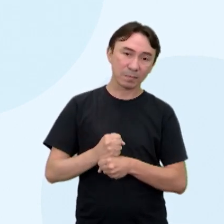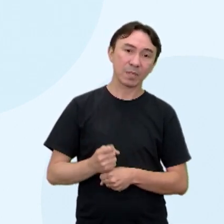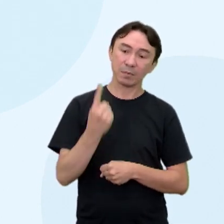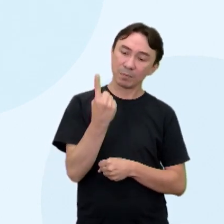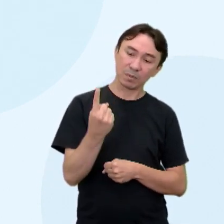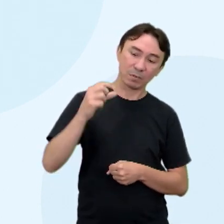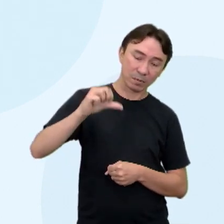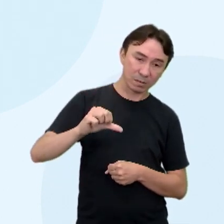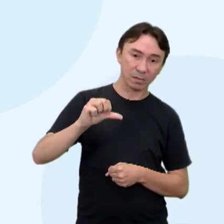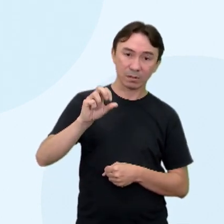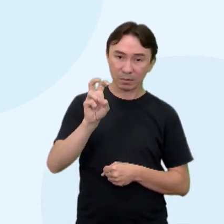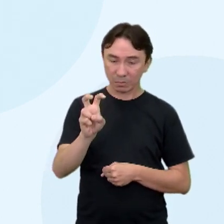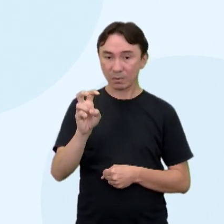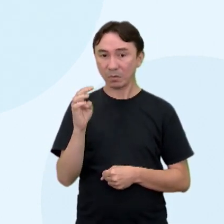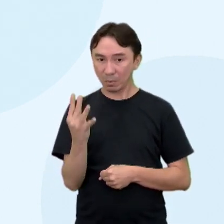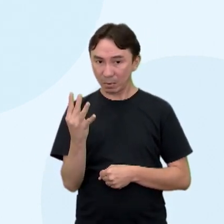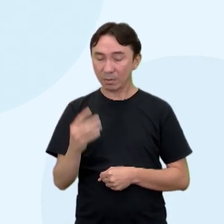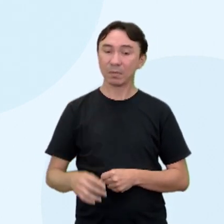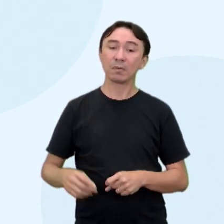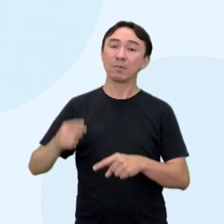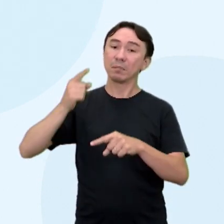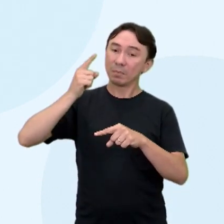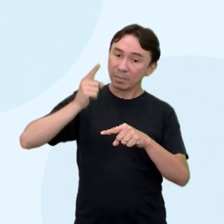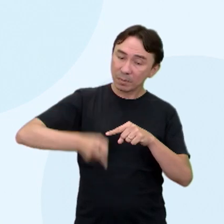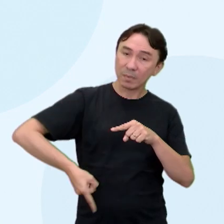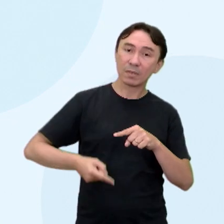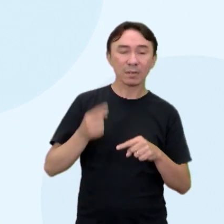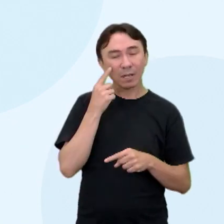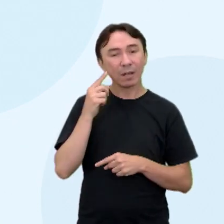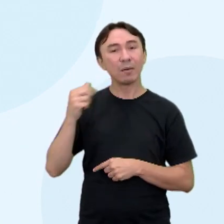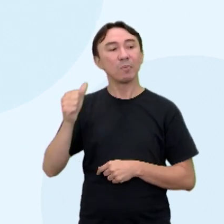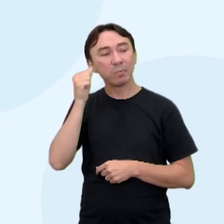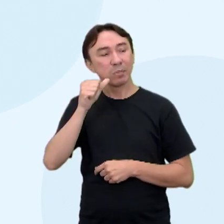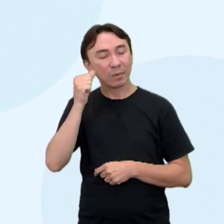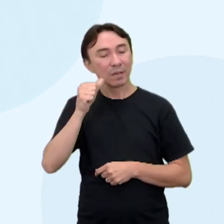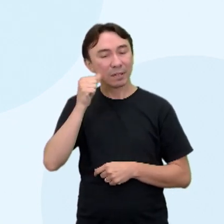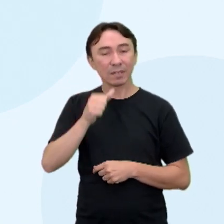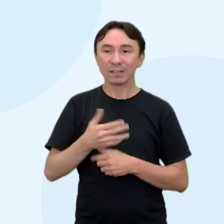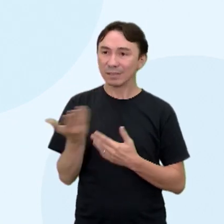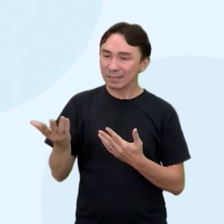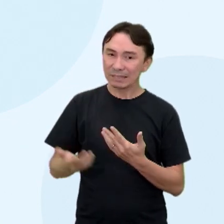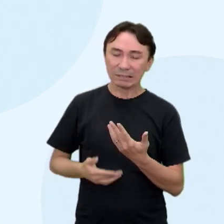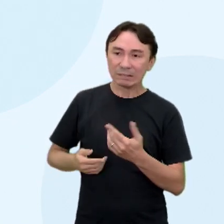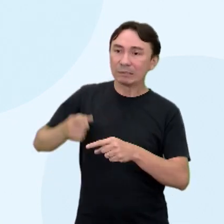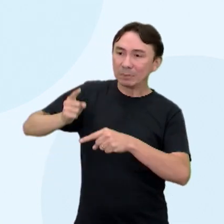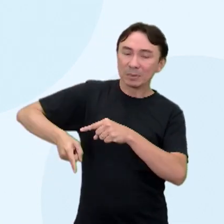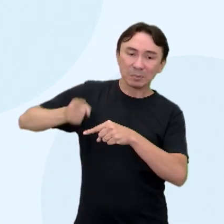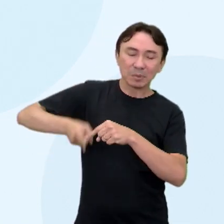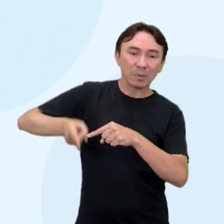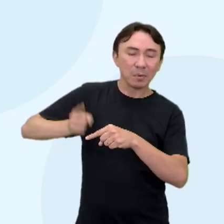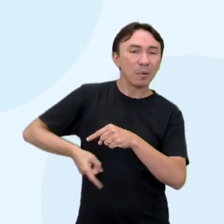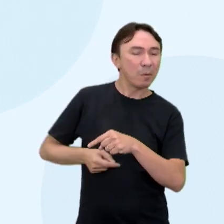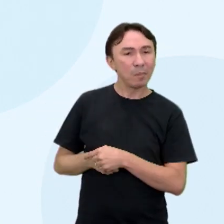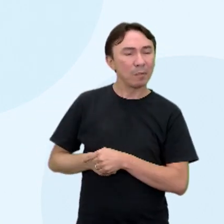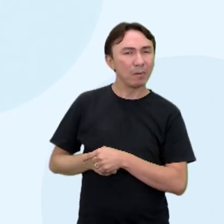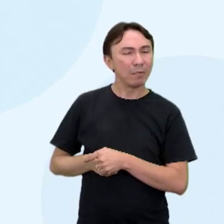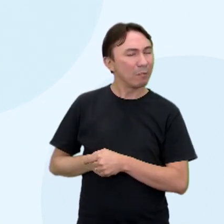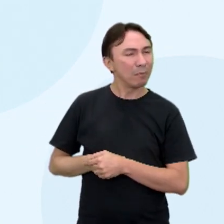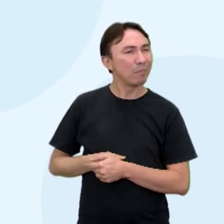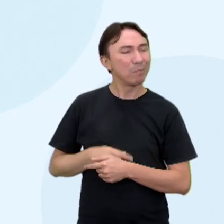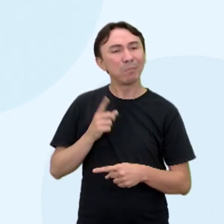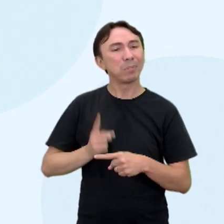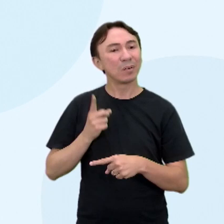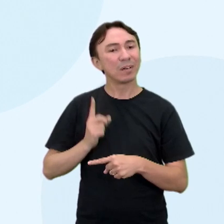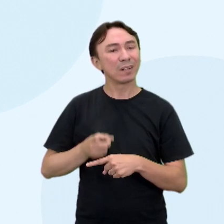mulheres ficam proibidas a prática de atividades esportivas inadequadas à sua natureza. Por que ele faz isso? Porque a gente